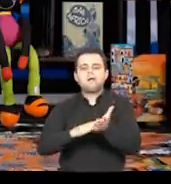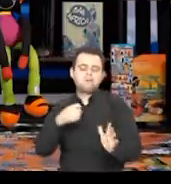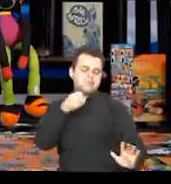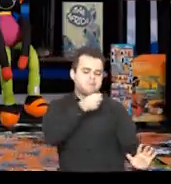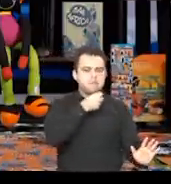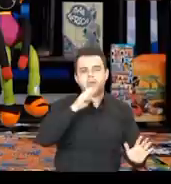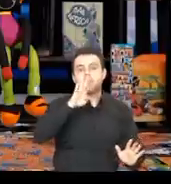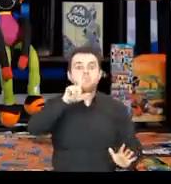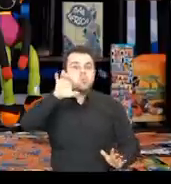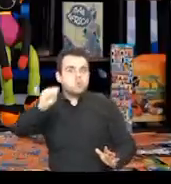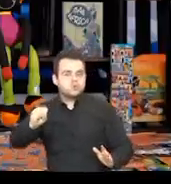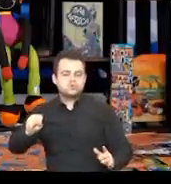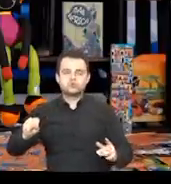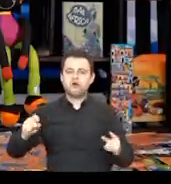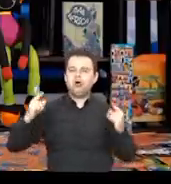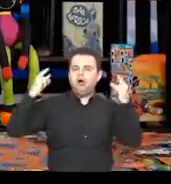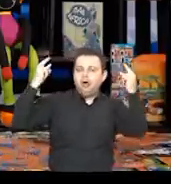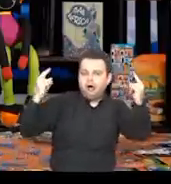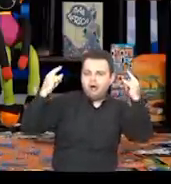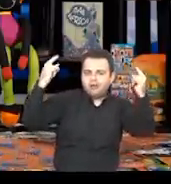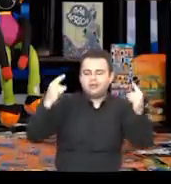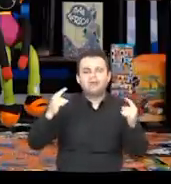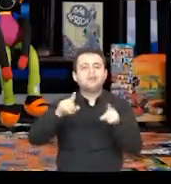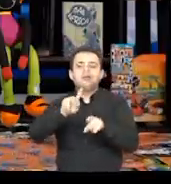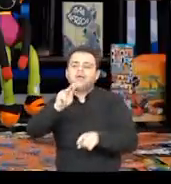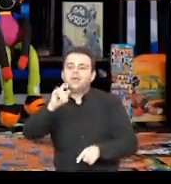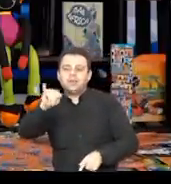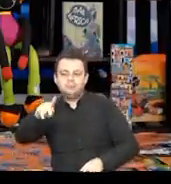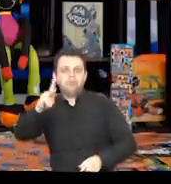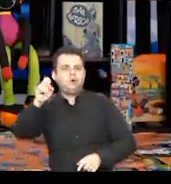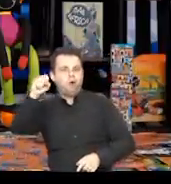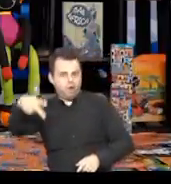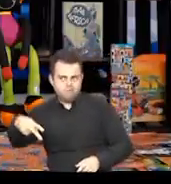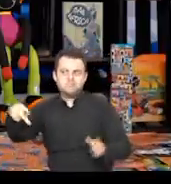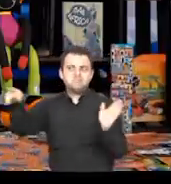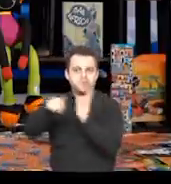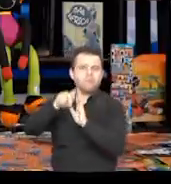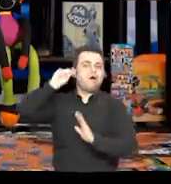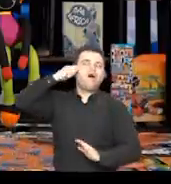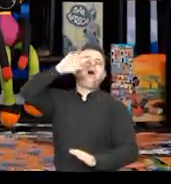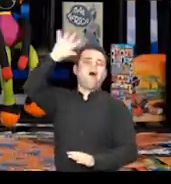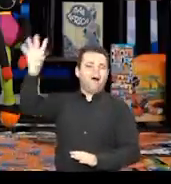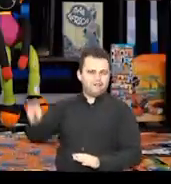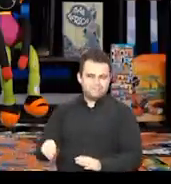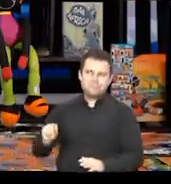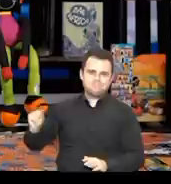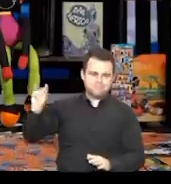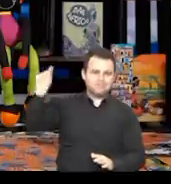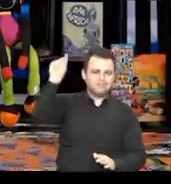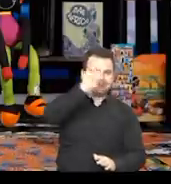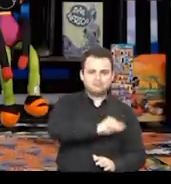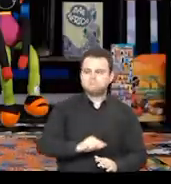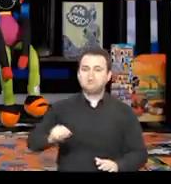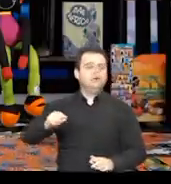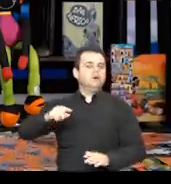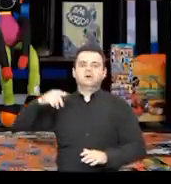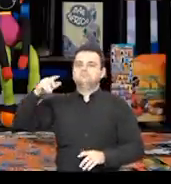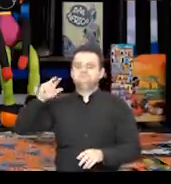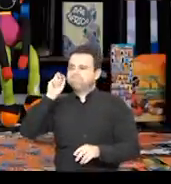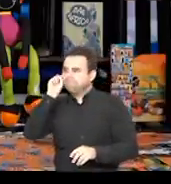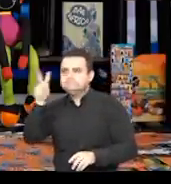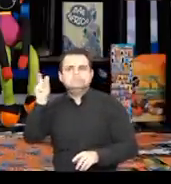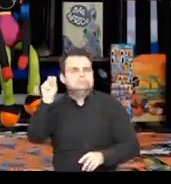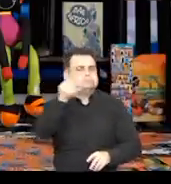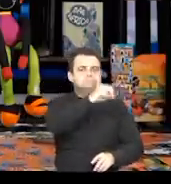o rock, o hip hop de África Bambata. Magia negra é magia que não acaba mais.